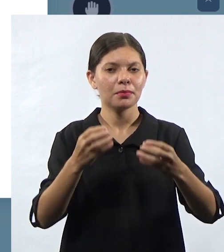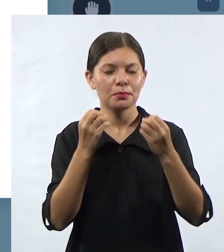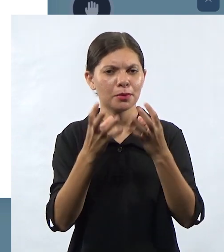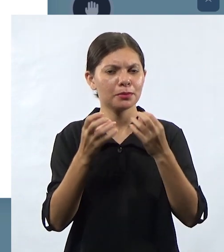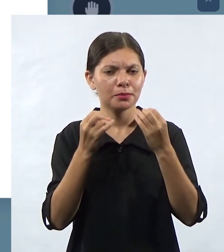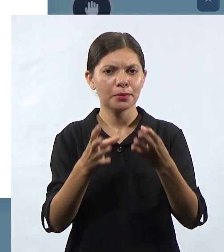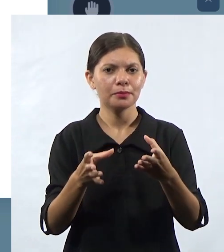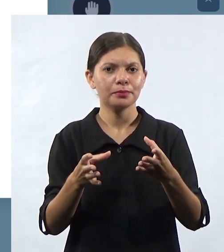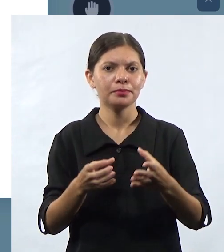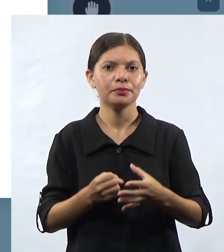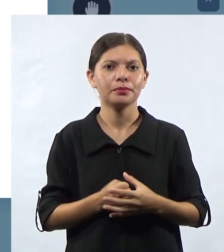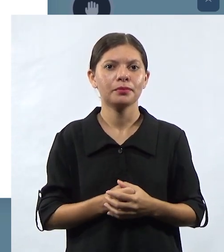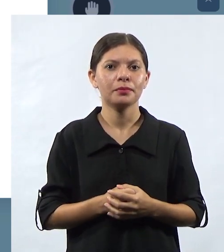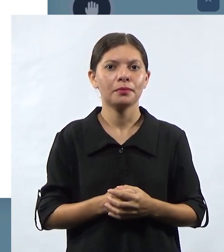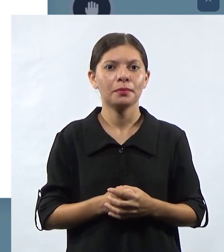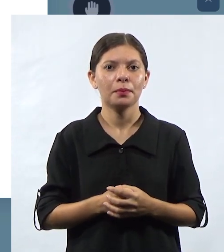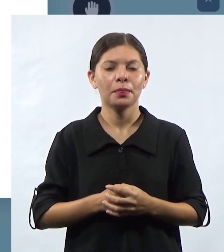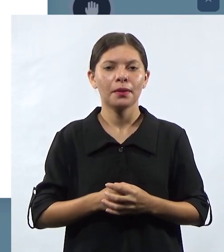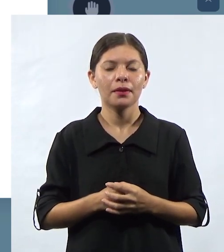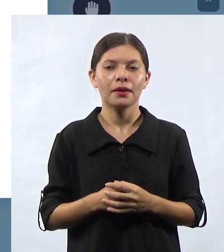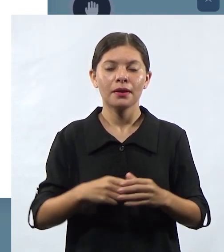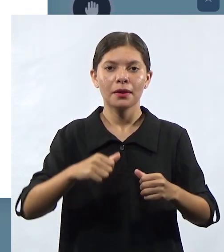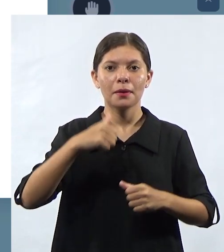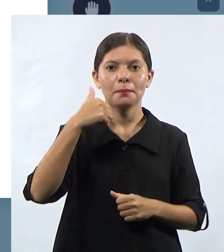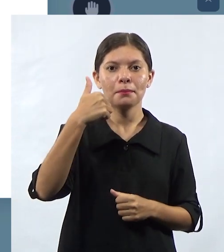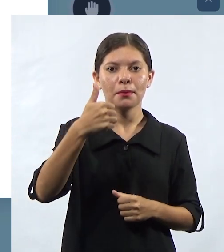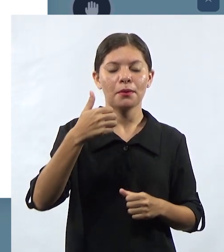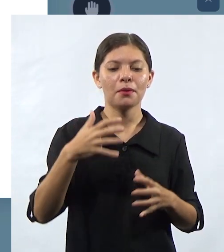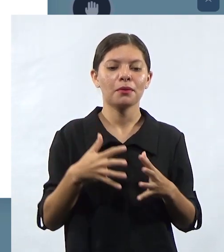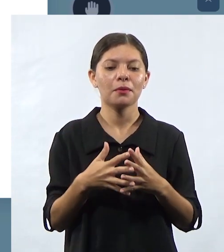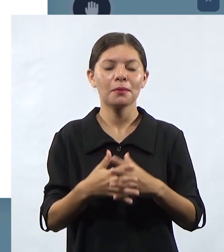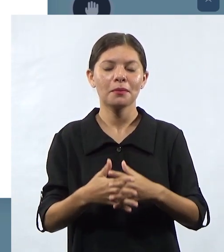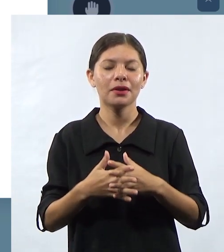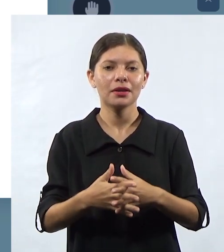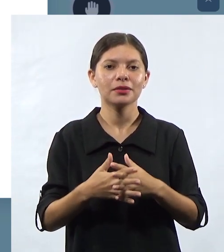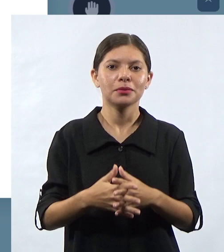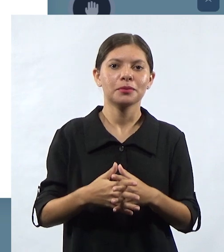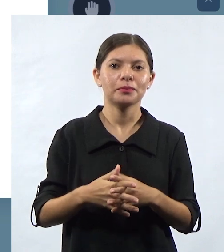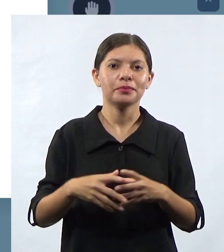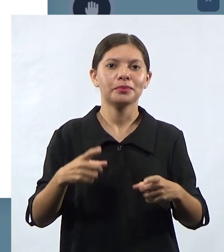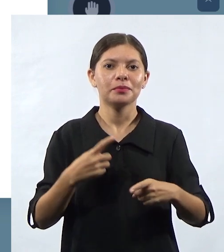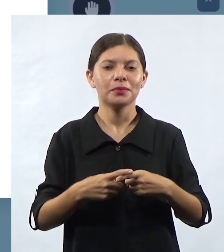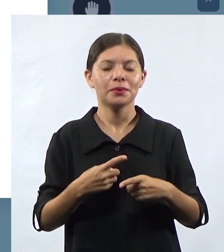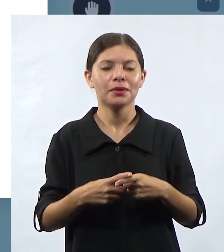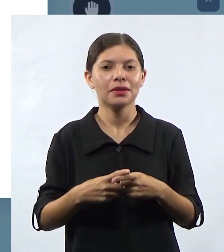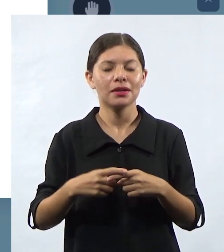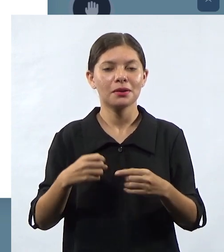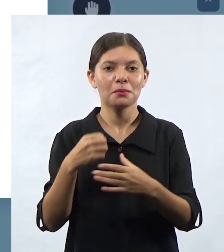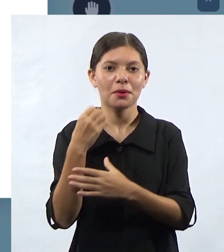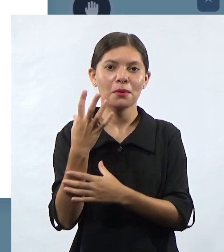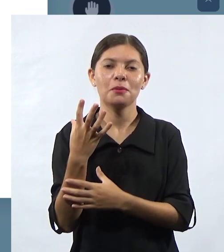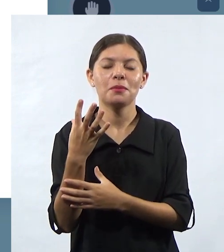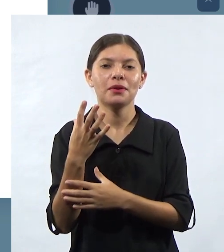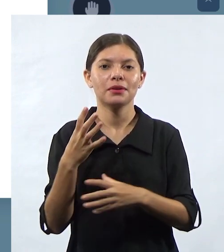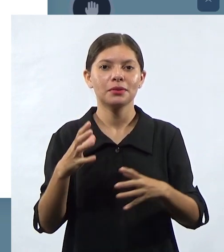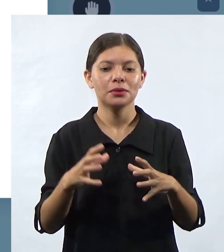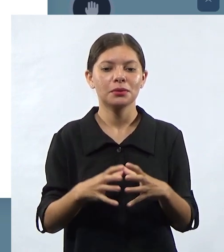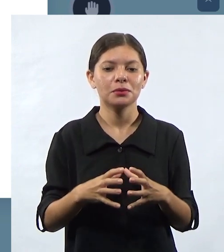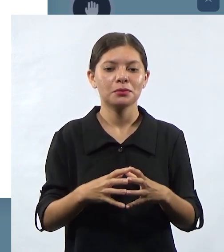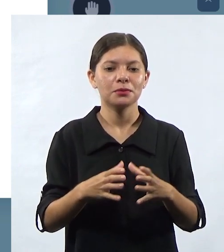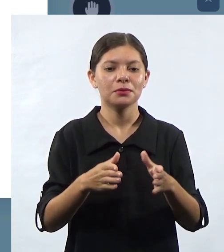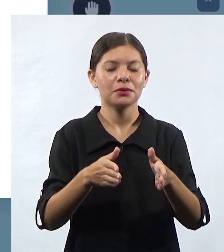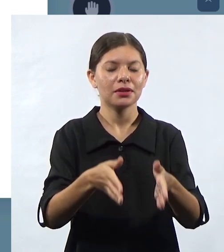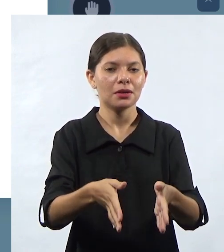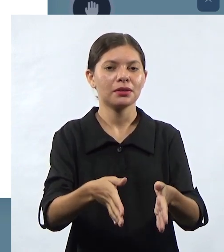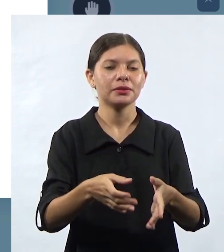é uma abordagem assim, um pouco mais complexa, né, porque é toda uma obra sobre grupos focais, mas ela